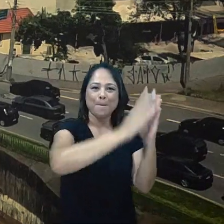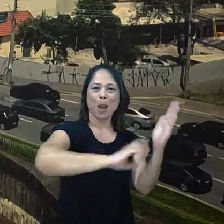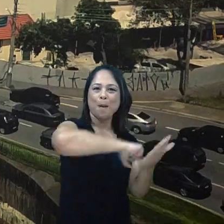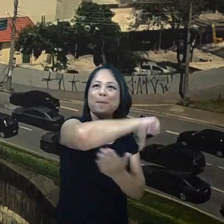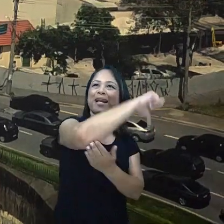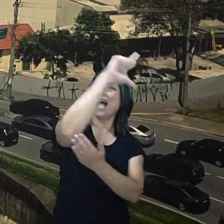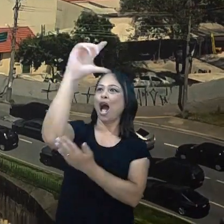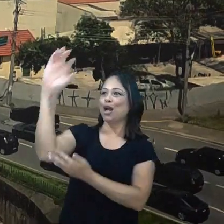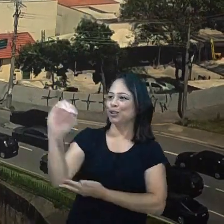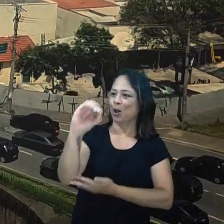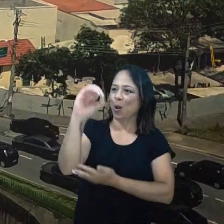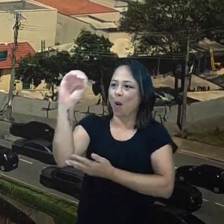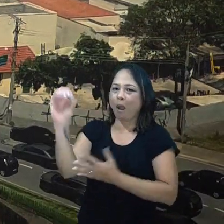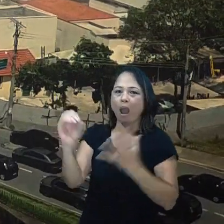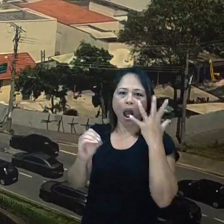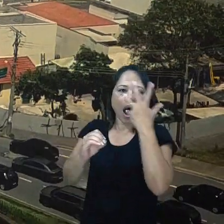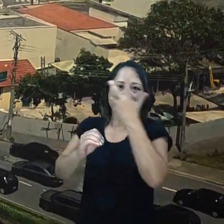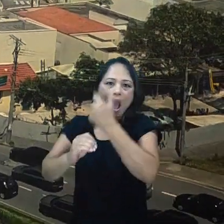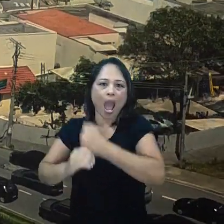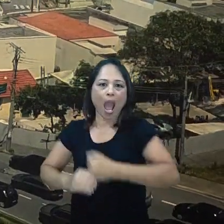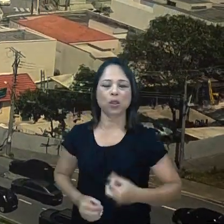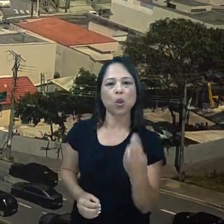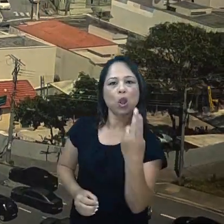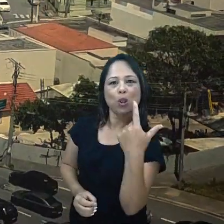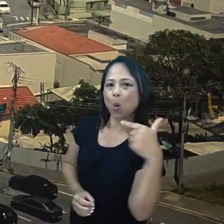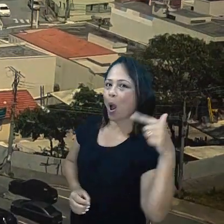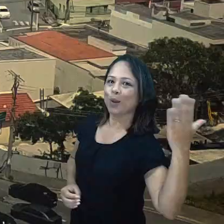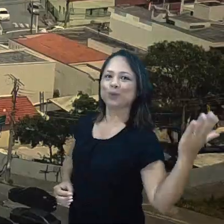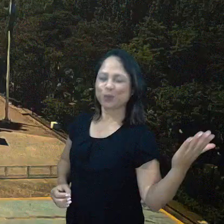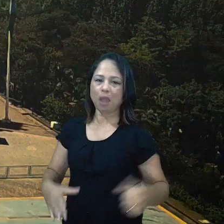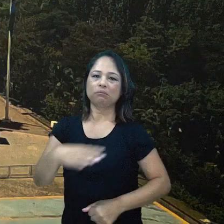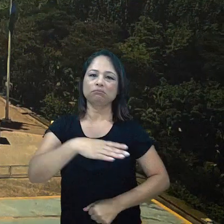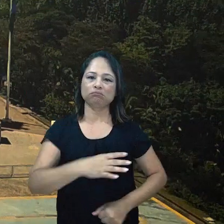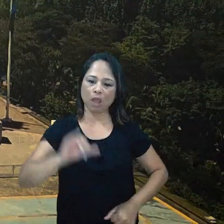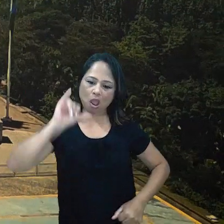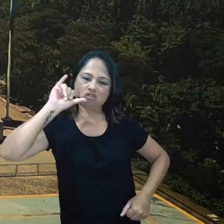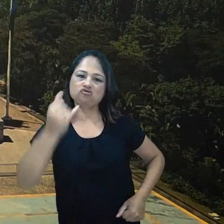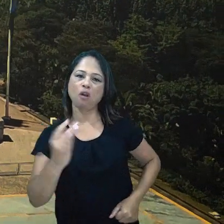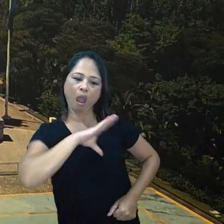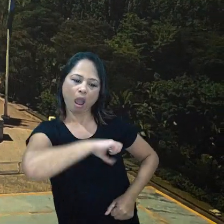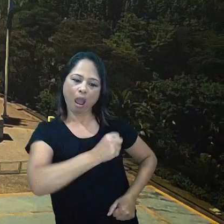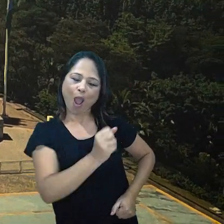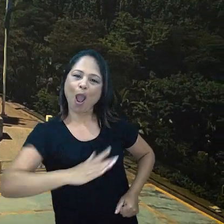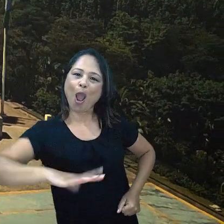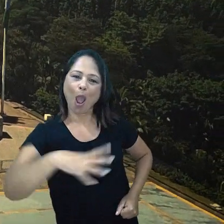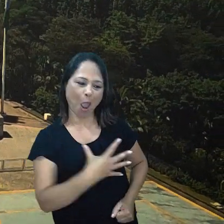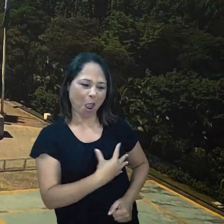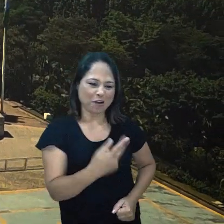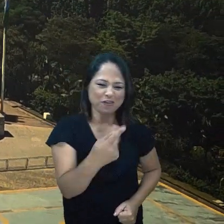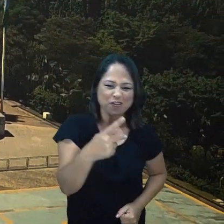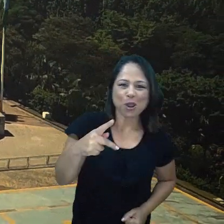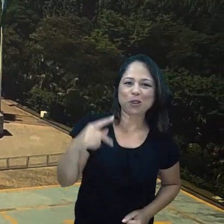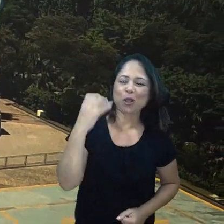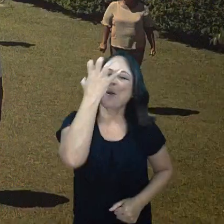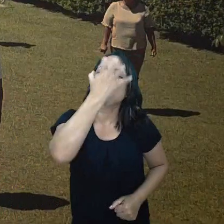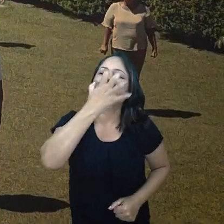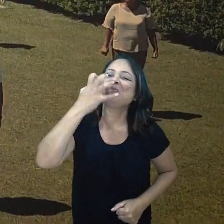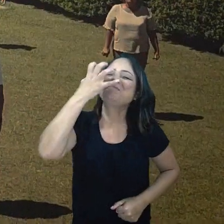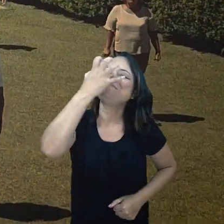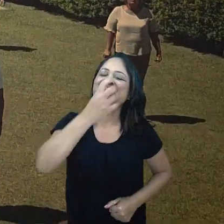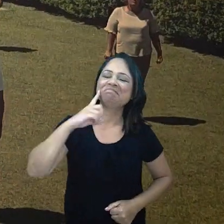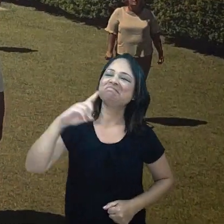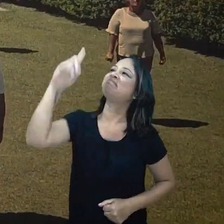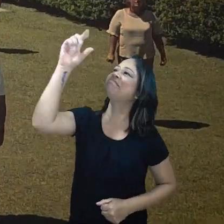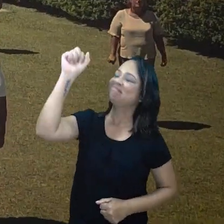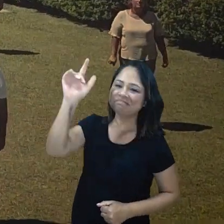é que pode pintar este arrebol que jamais fica de sol do sol. Ó terra querida, Jundiaí, teus filhos amantes